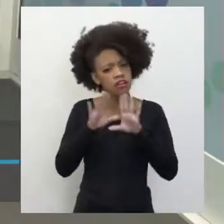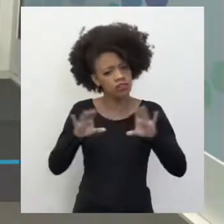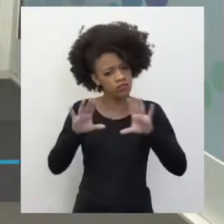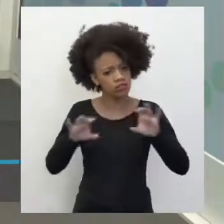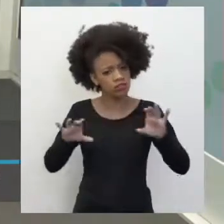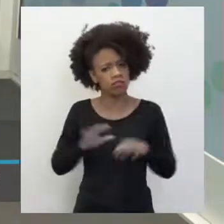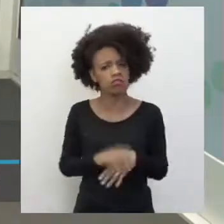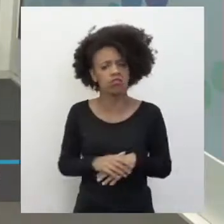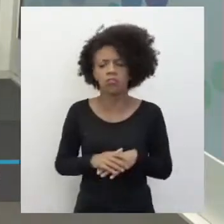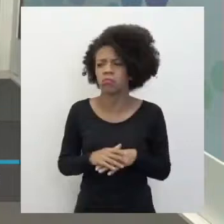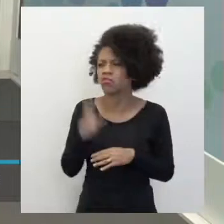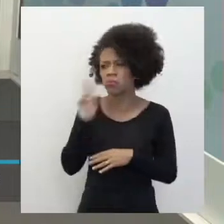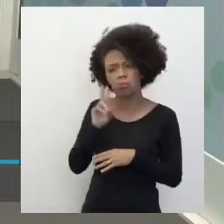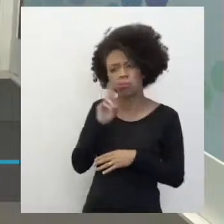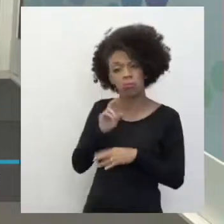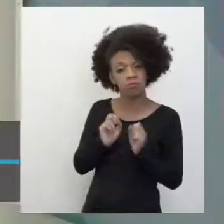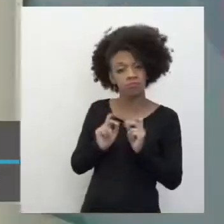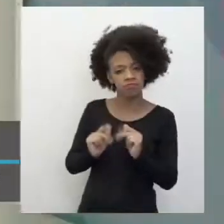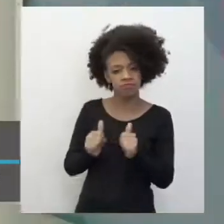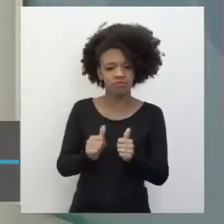não mas lembro agora. Não Ok.